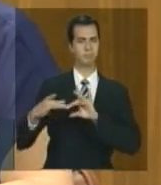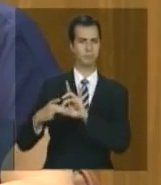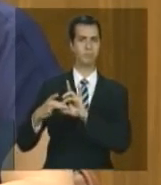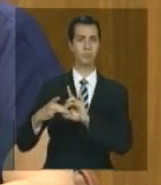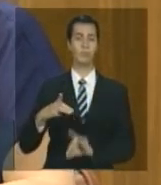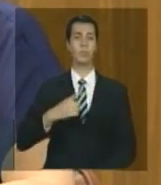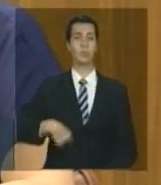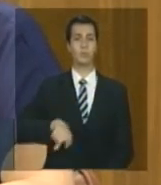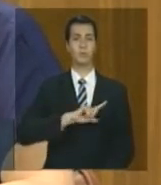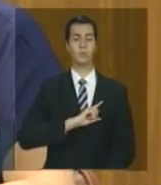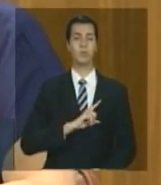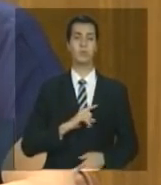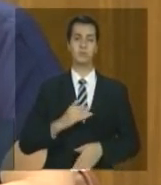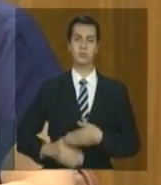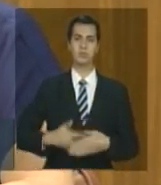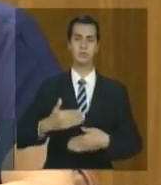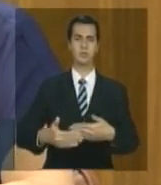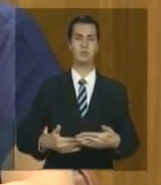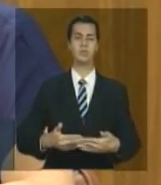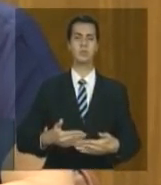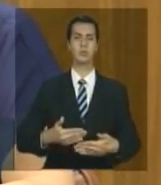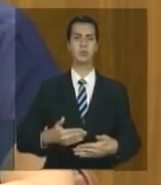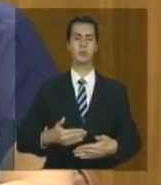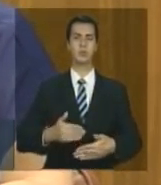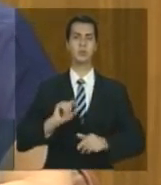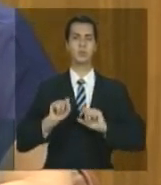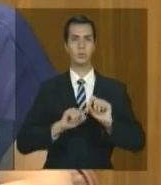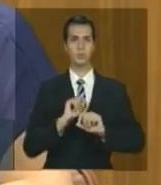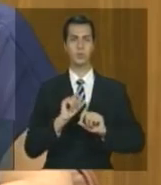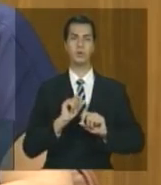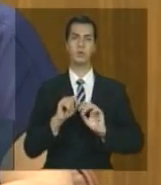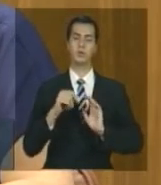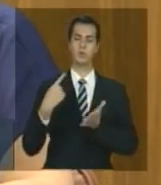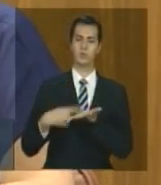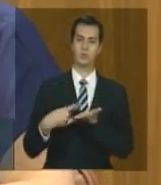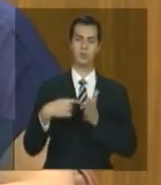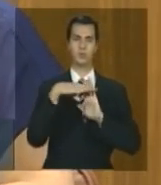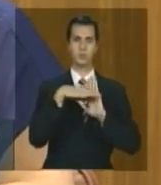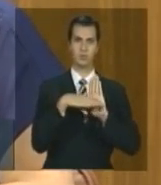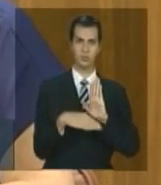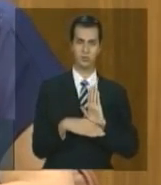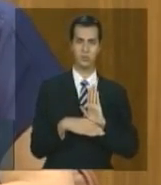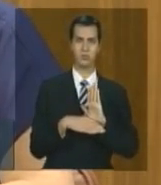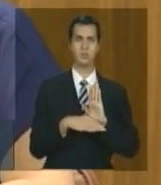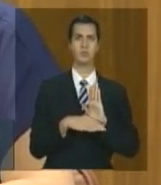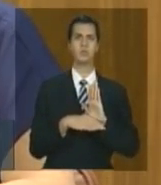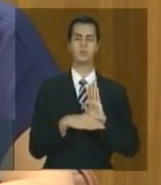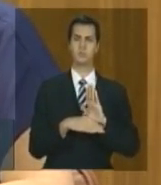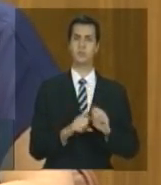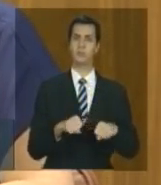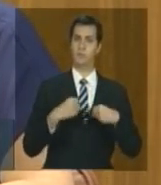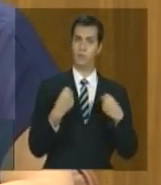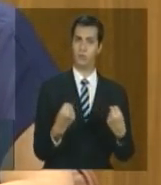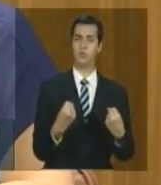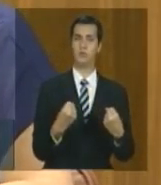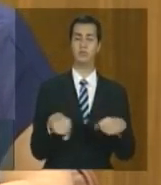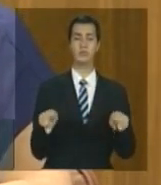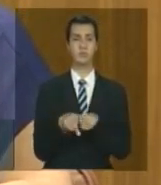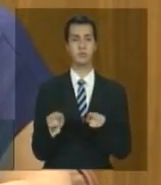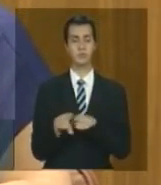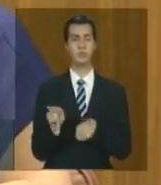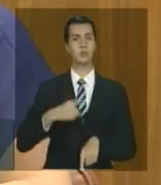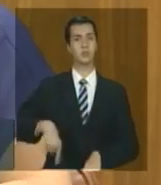nós desenvolvemos não apenas uma agenda bilateral bastante ampla e diversificada, como